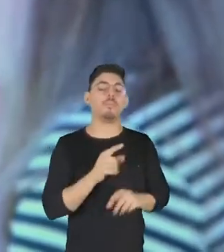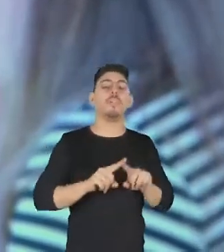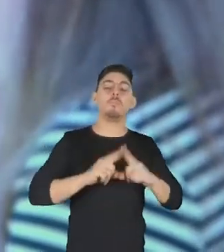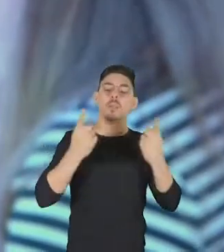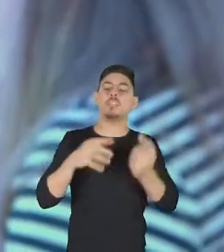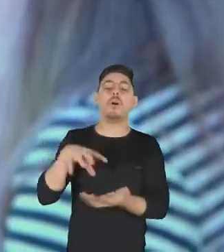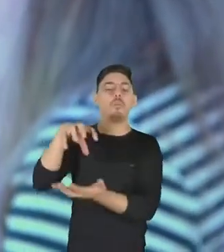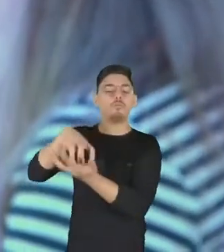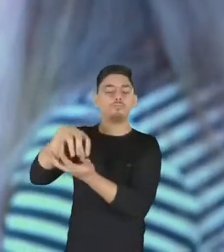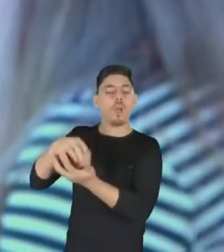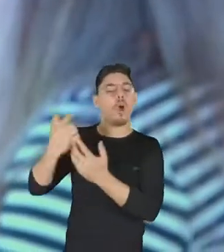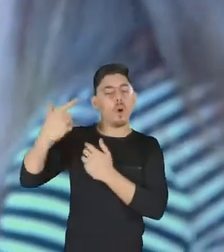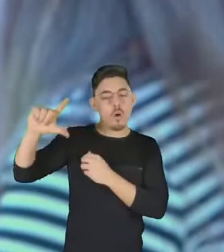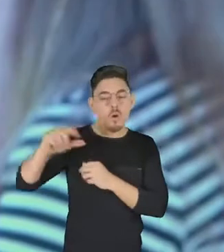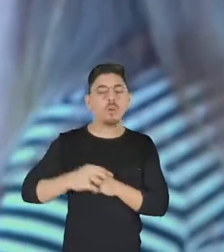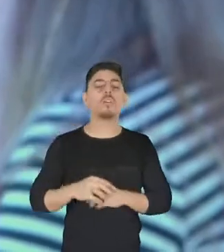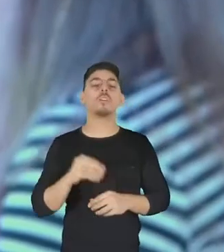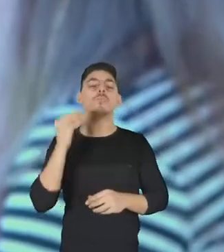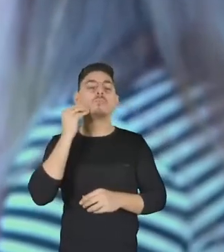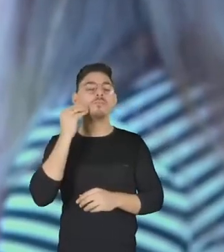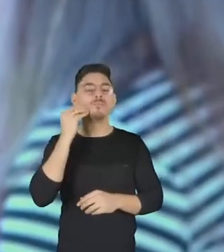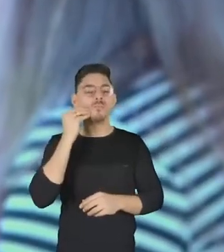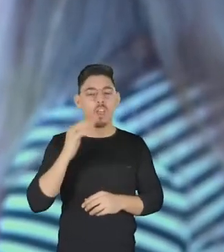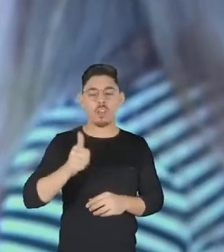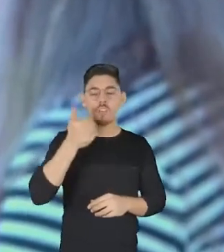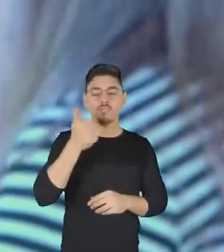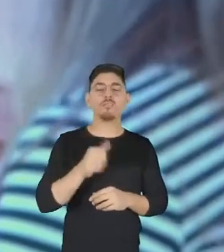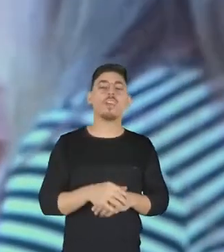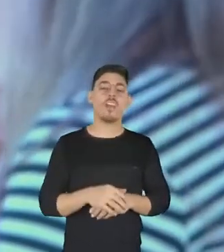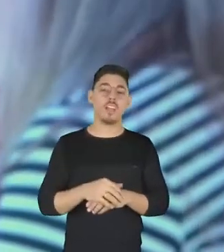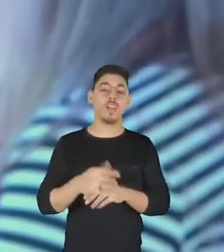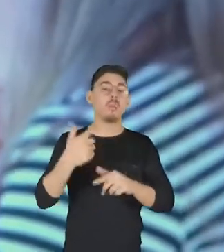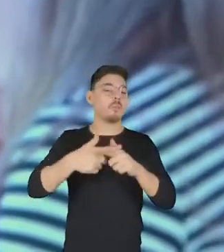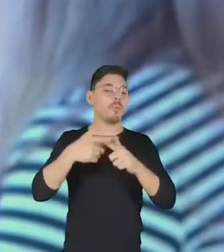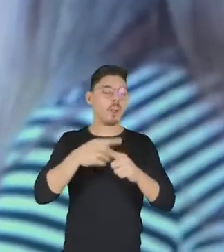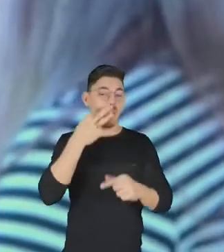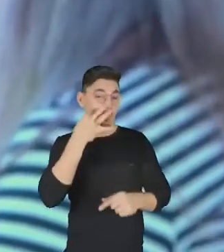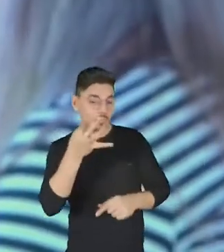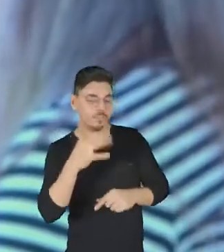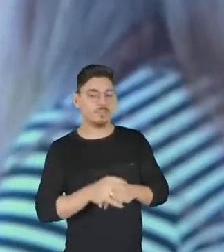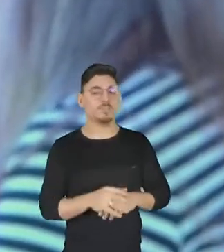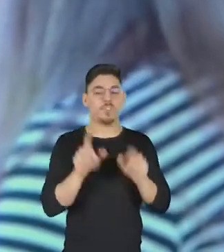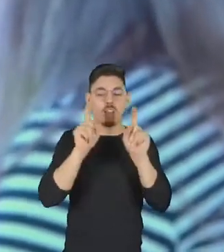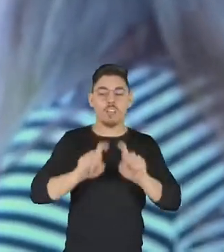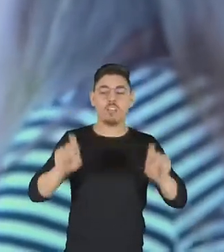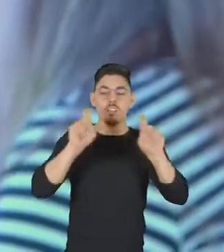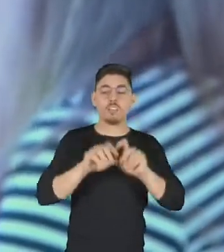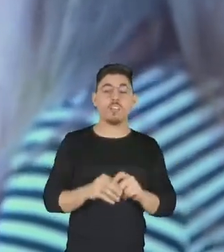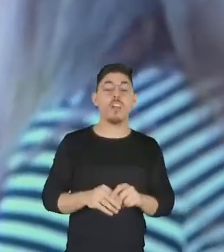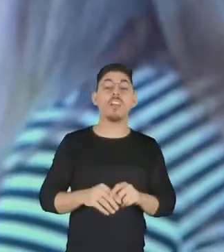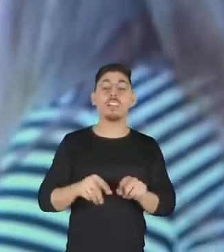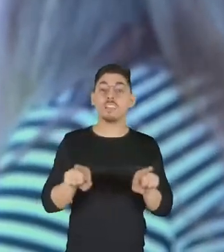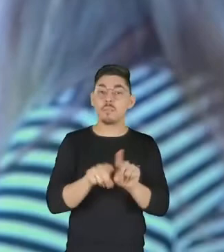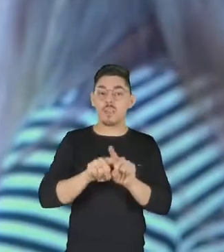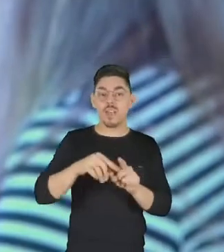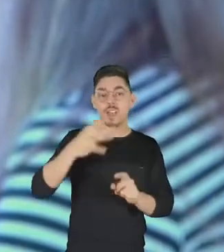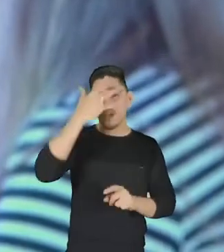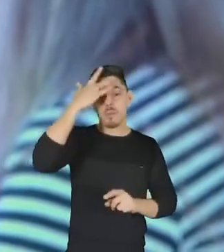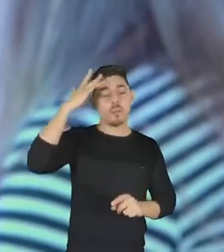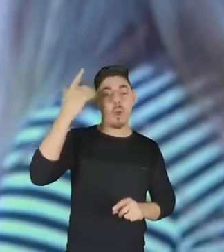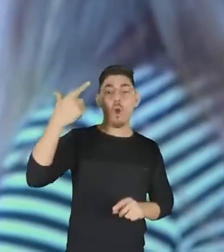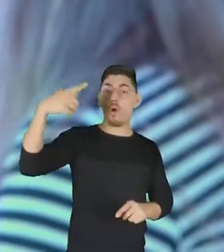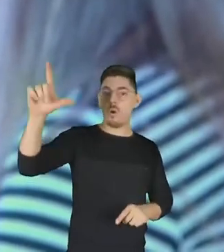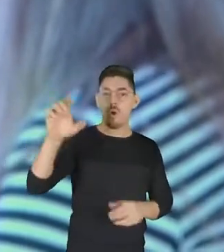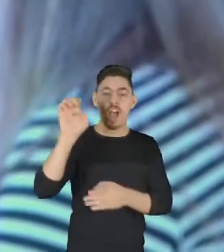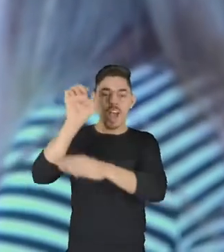outro público que vem exatamente porque foi virtual. Então, nós tivemos pessoas de outros estados que se matricularam na